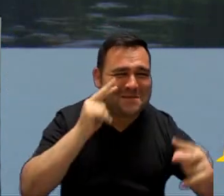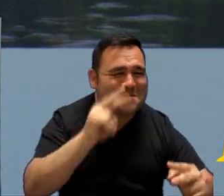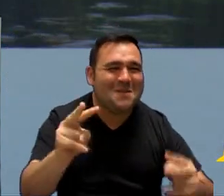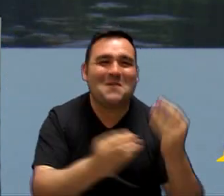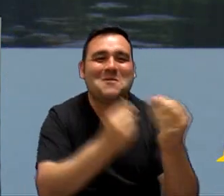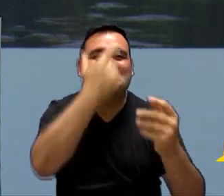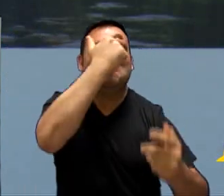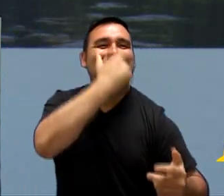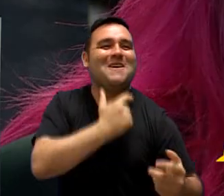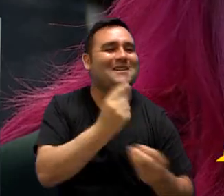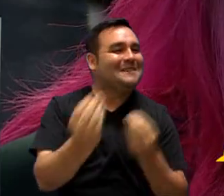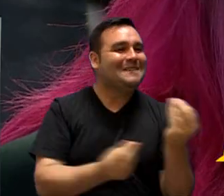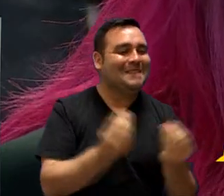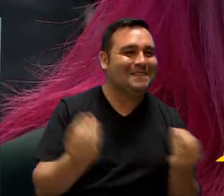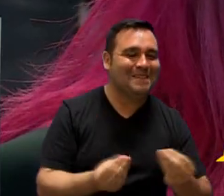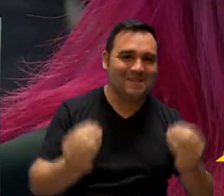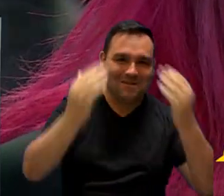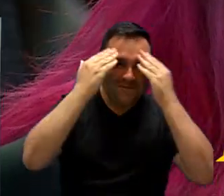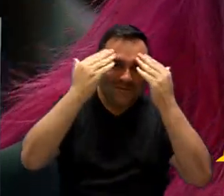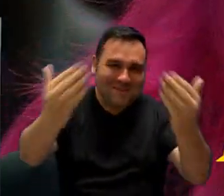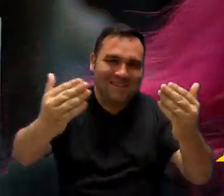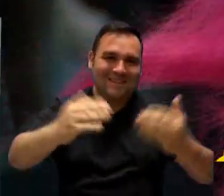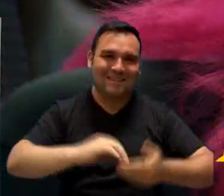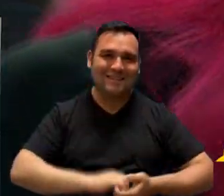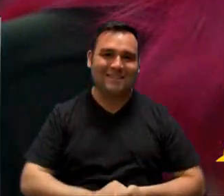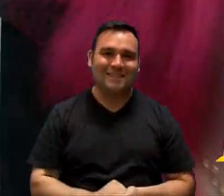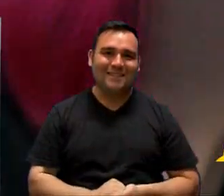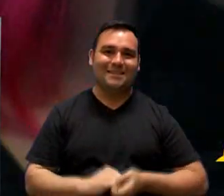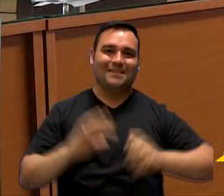é o rosto que o hoje tem". Muito obrigada.